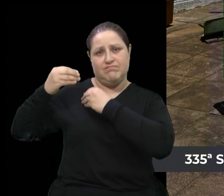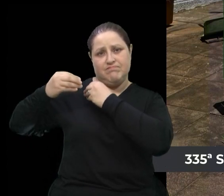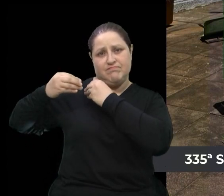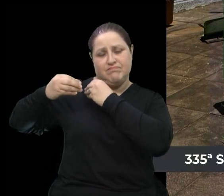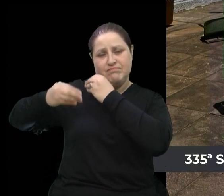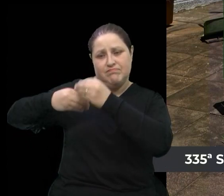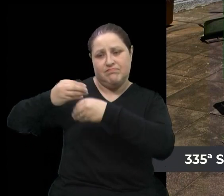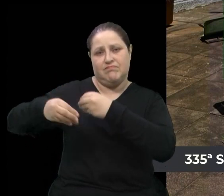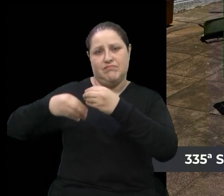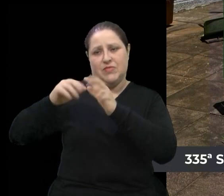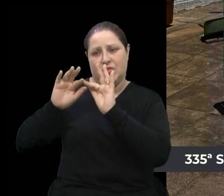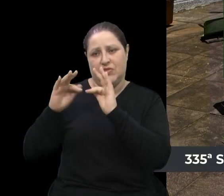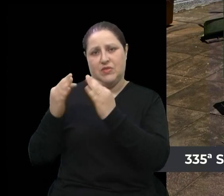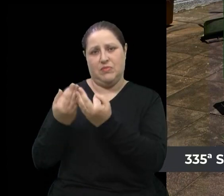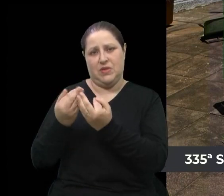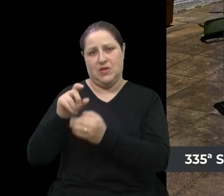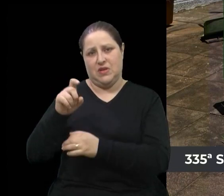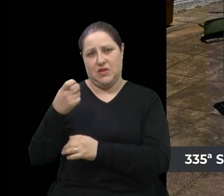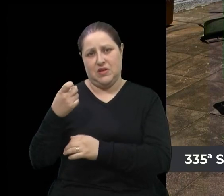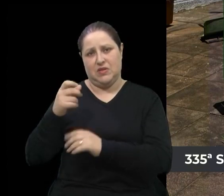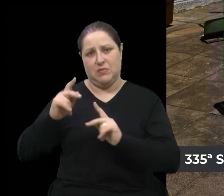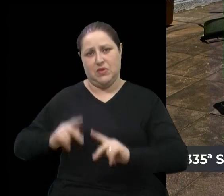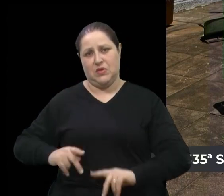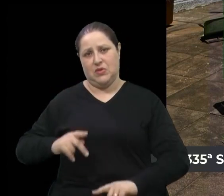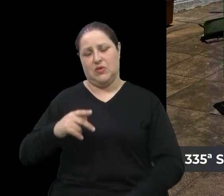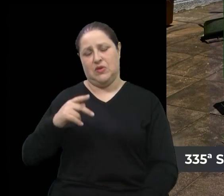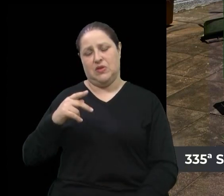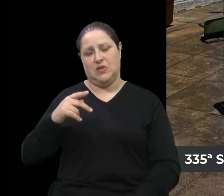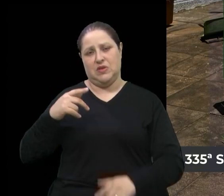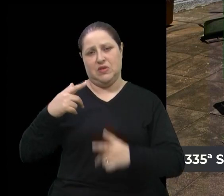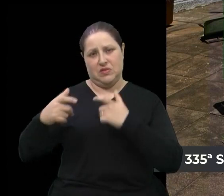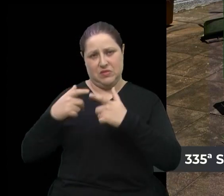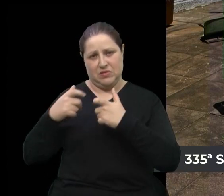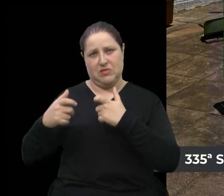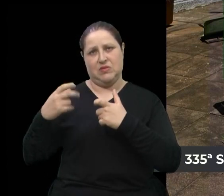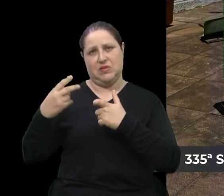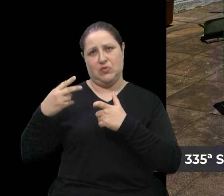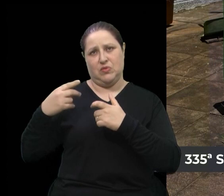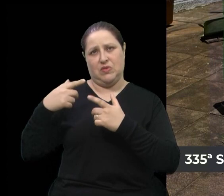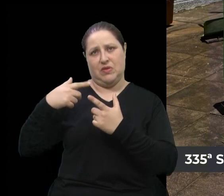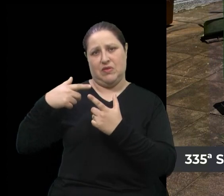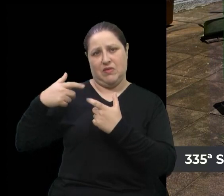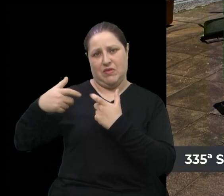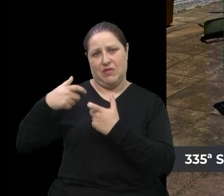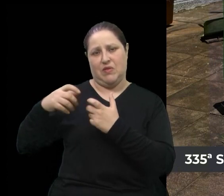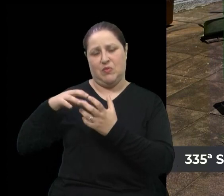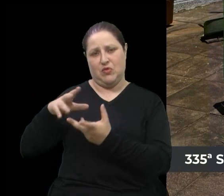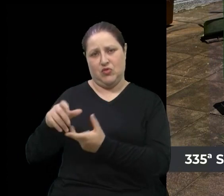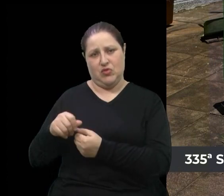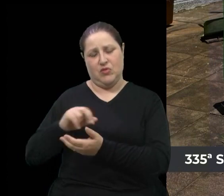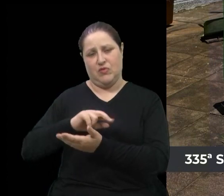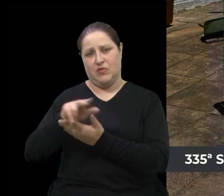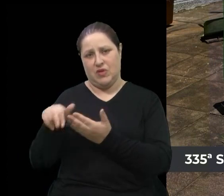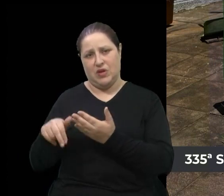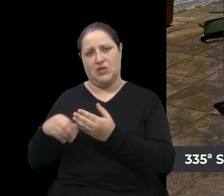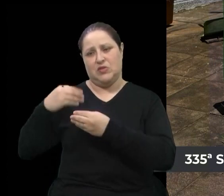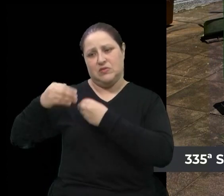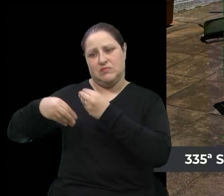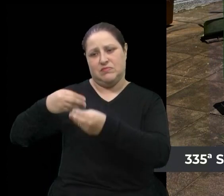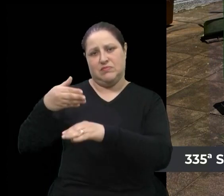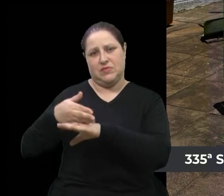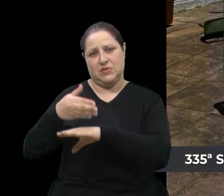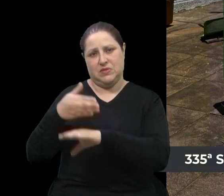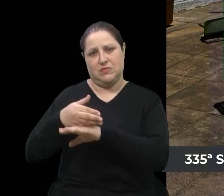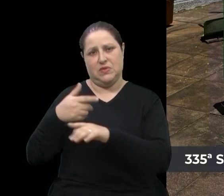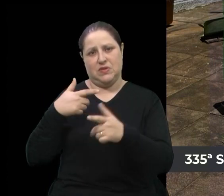ex-combatentes aqui de Caxias do Sul, que nós temos vários descendentes, né? Tivemos vários que participaram da guerra,